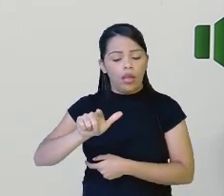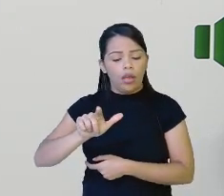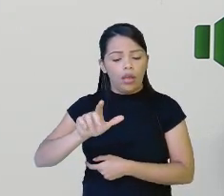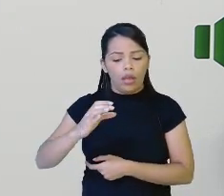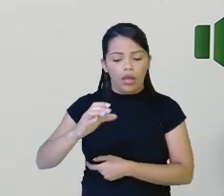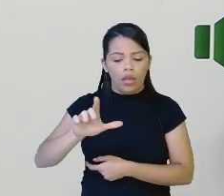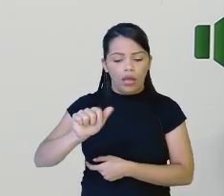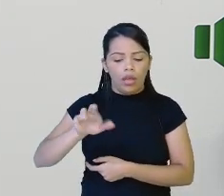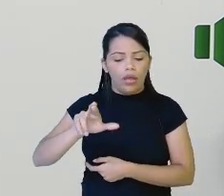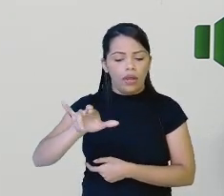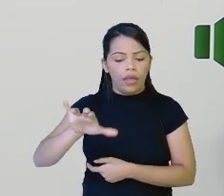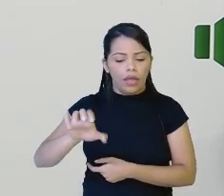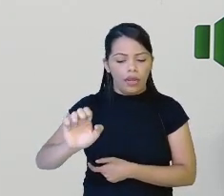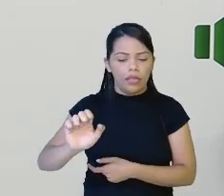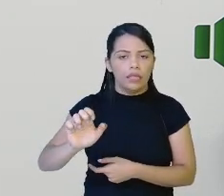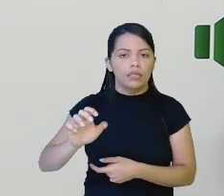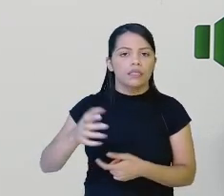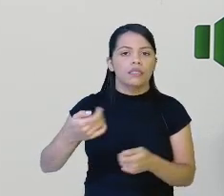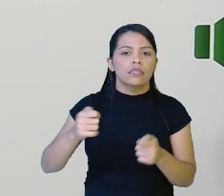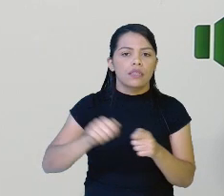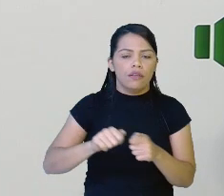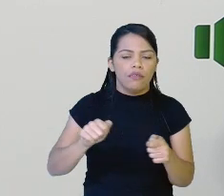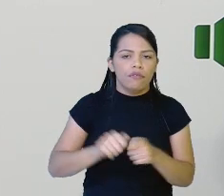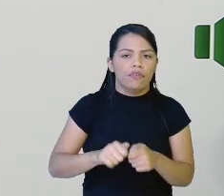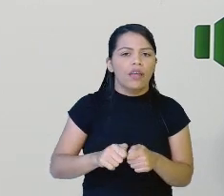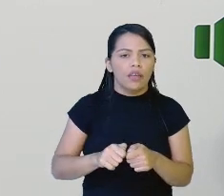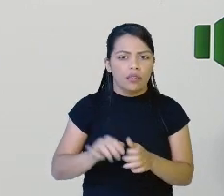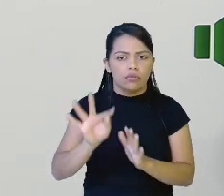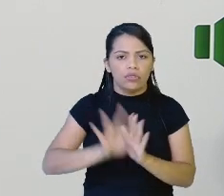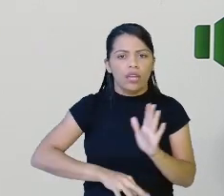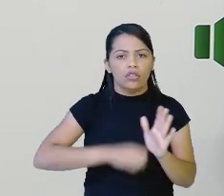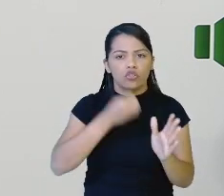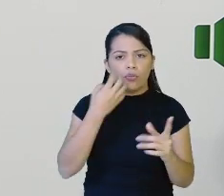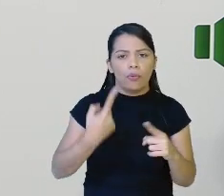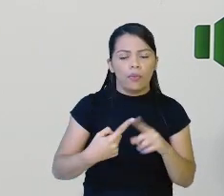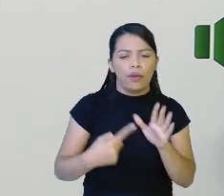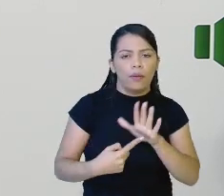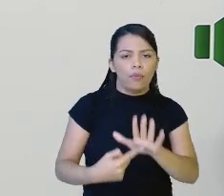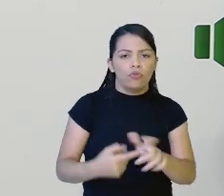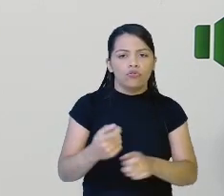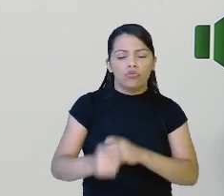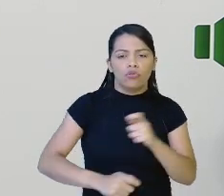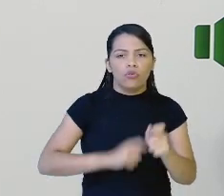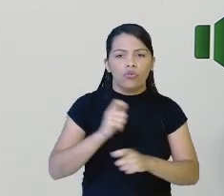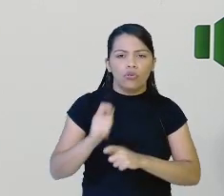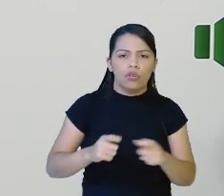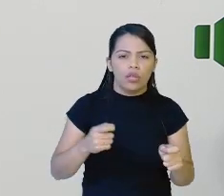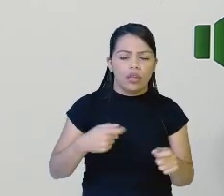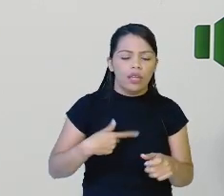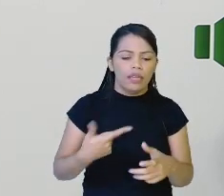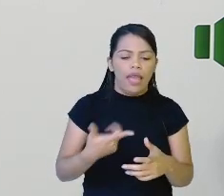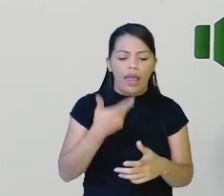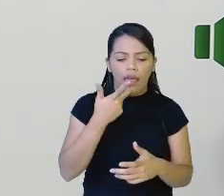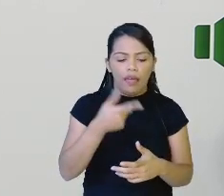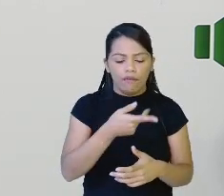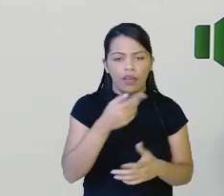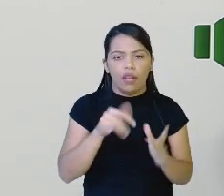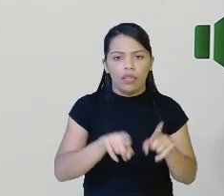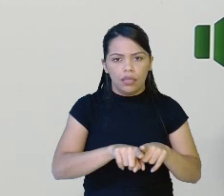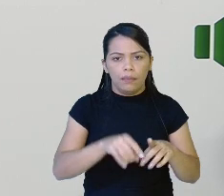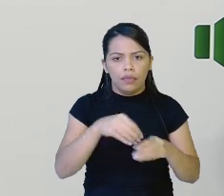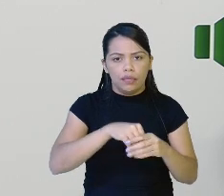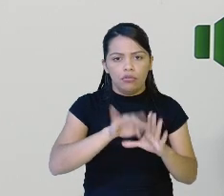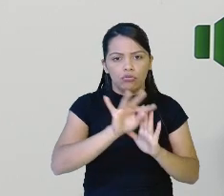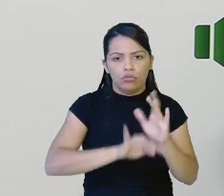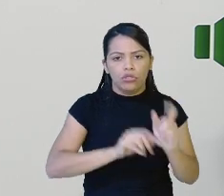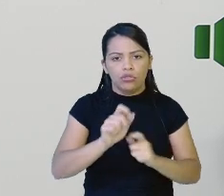em traduzir esse tema de uma forma tão linda e, ao mesmo tempo, ela diz ali, né, que está engolindo a revolta, porque ela não se